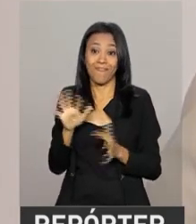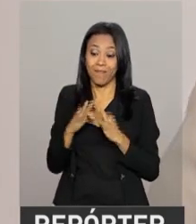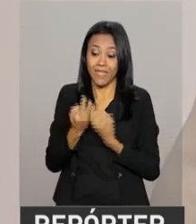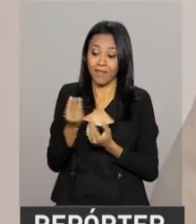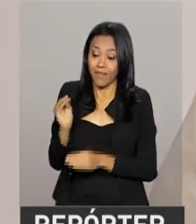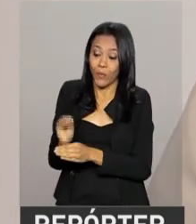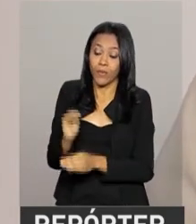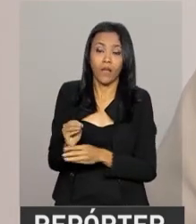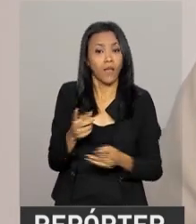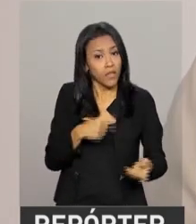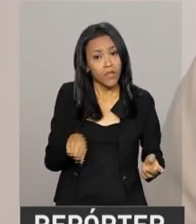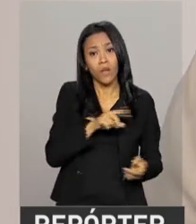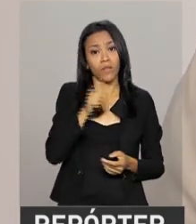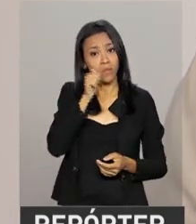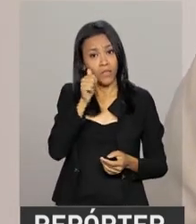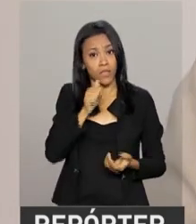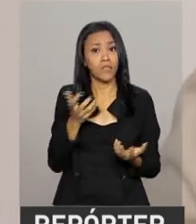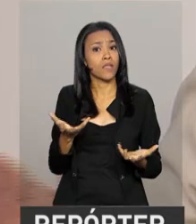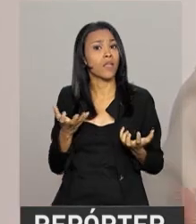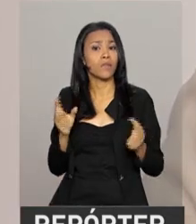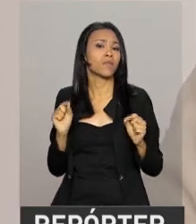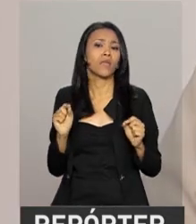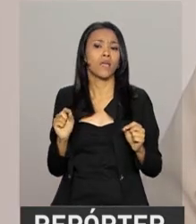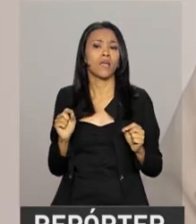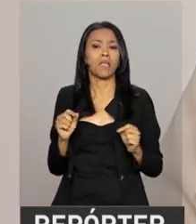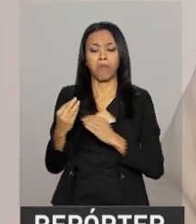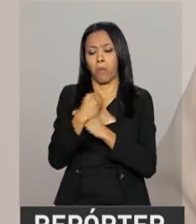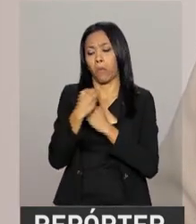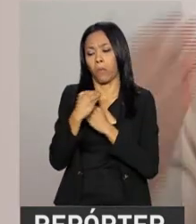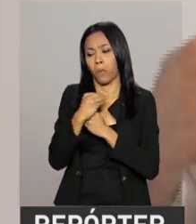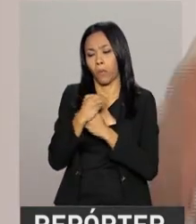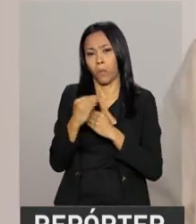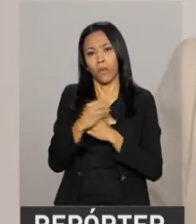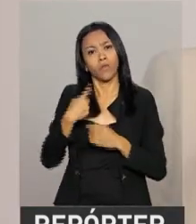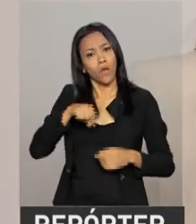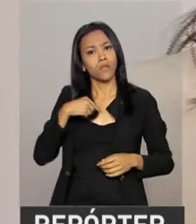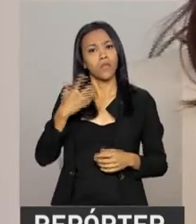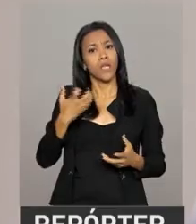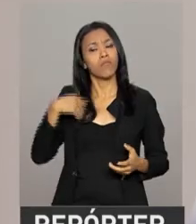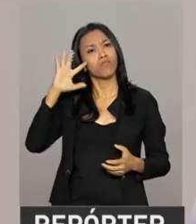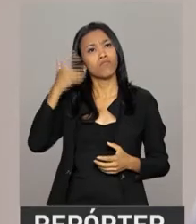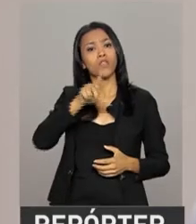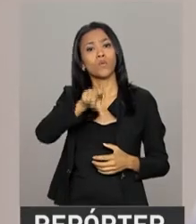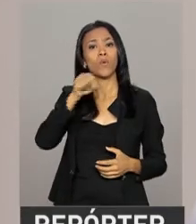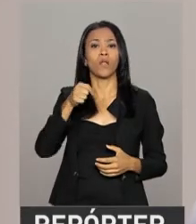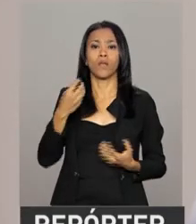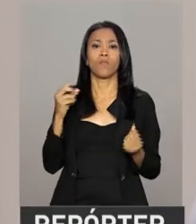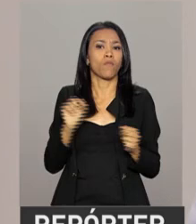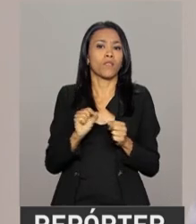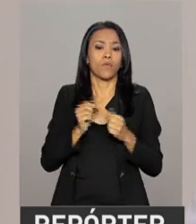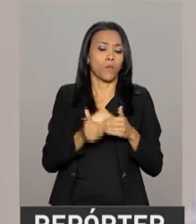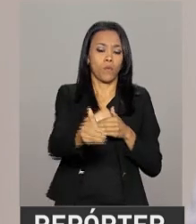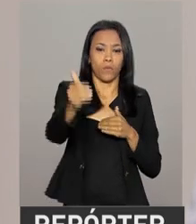nós mulheres não queremos fátima nós não queremos ser tutelado nós queremos escolher o nosso distinto para o comandante da marinha